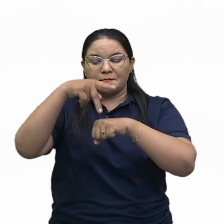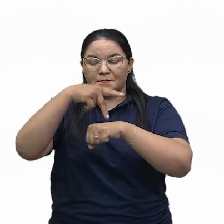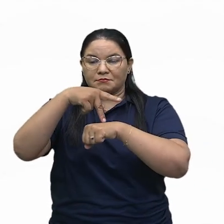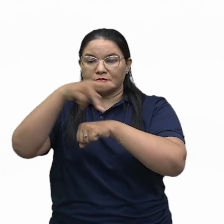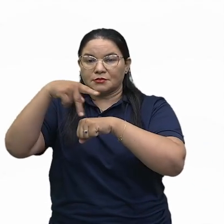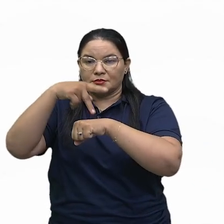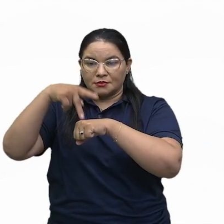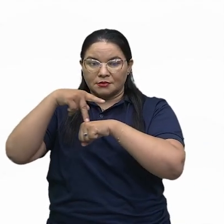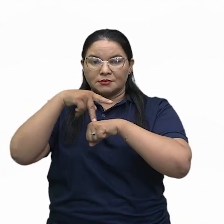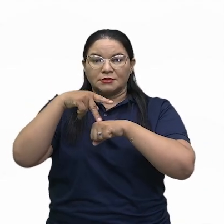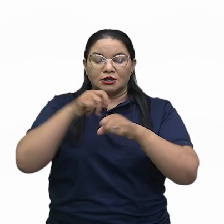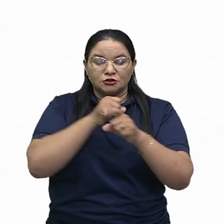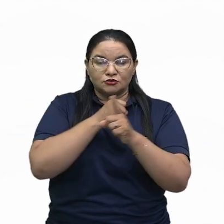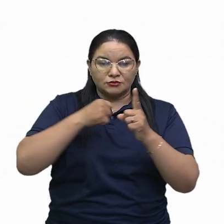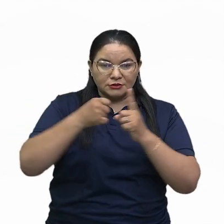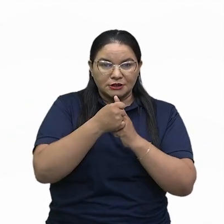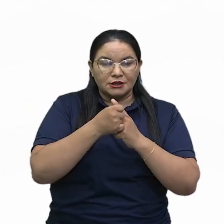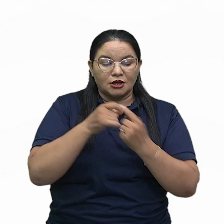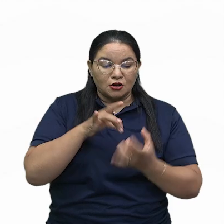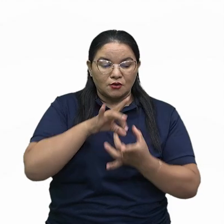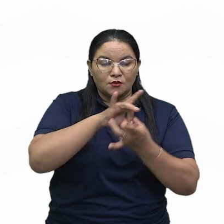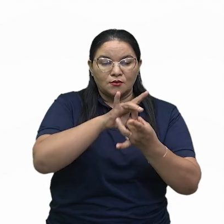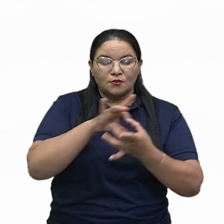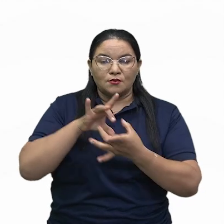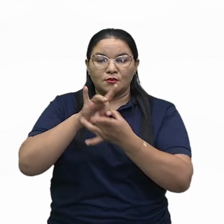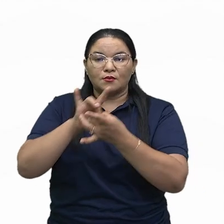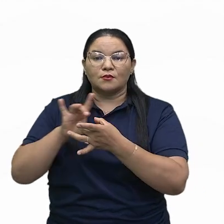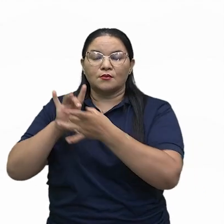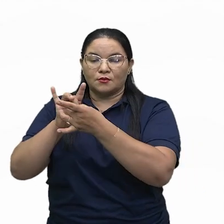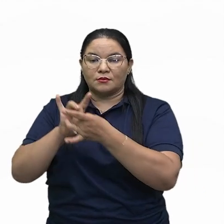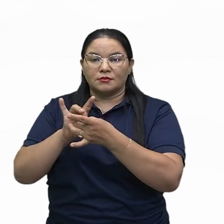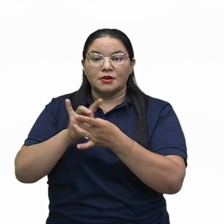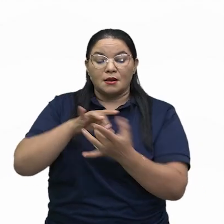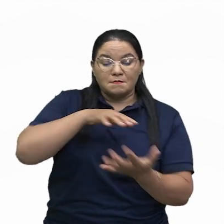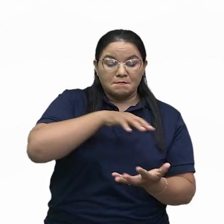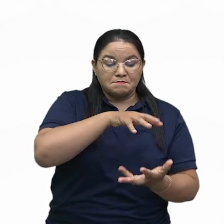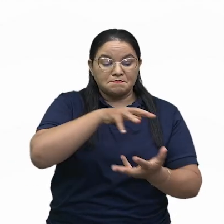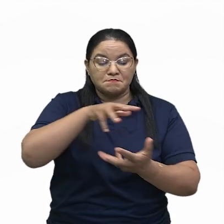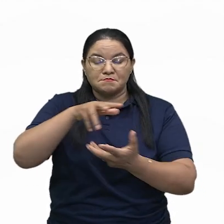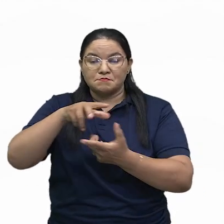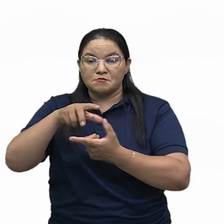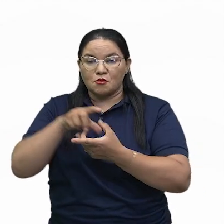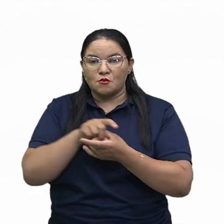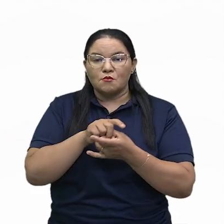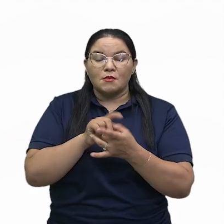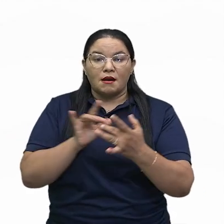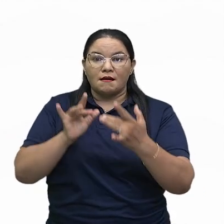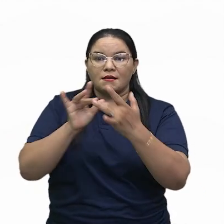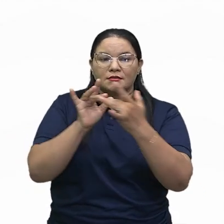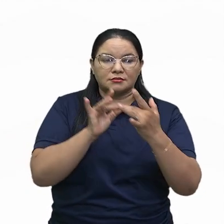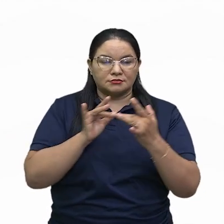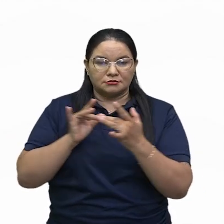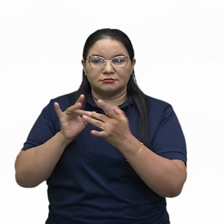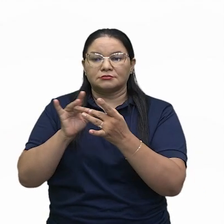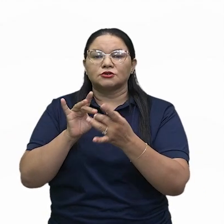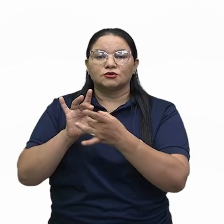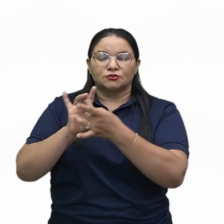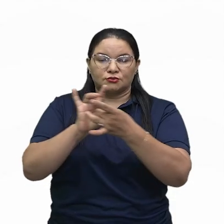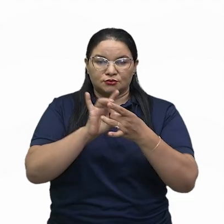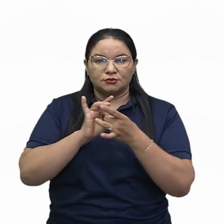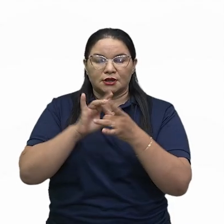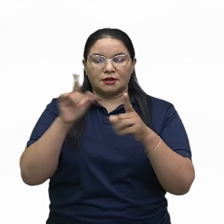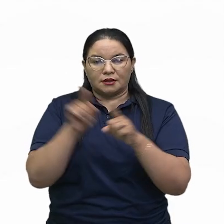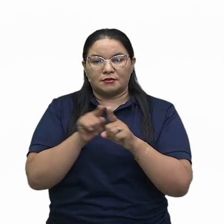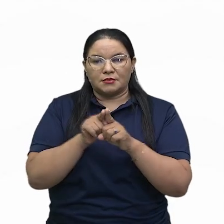e sociedade, tá? Tornando ali o mundo mais conectado. A globalização,